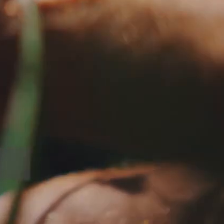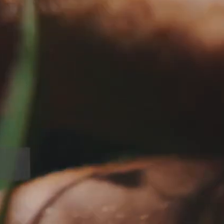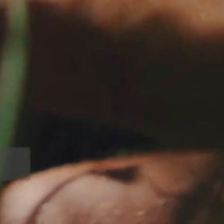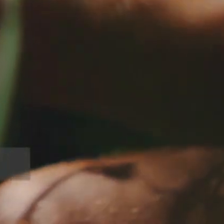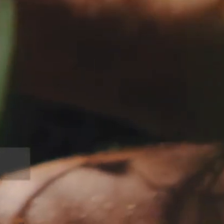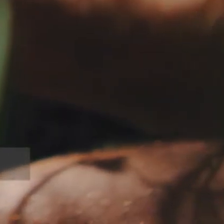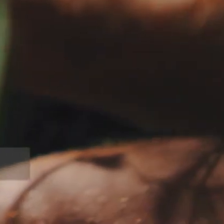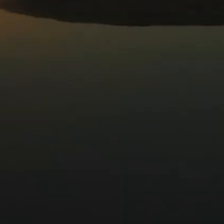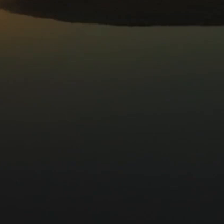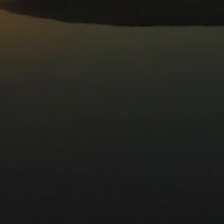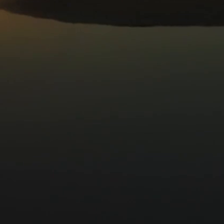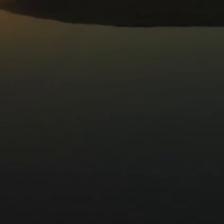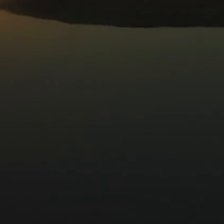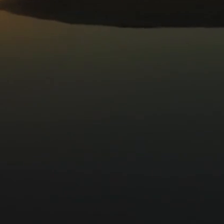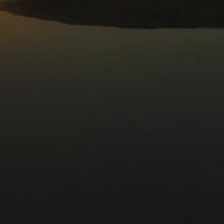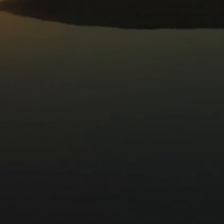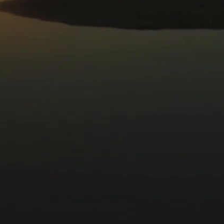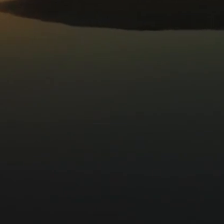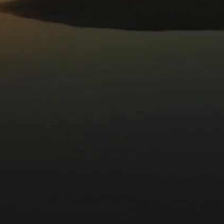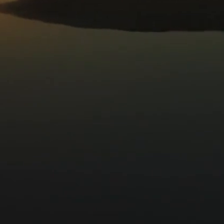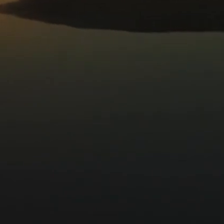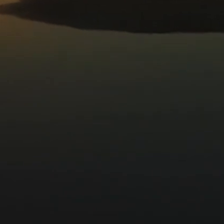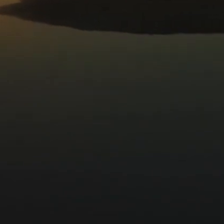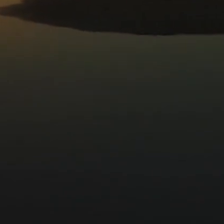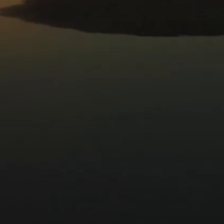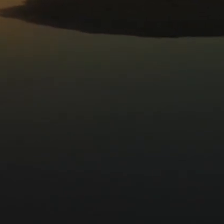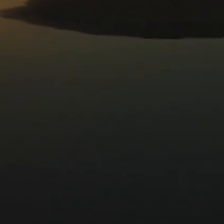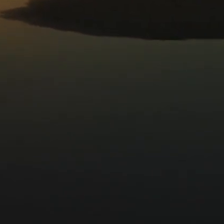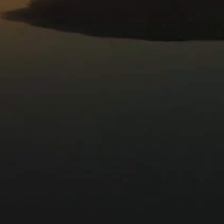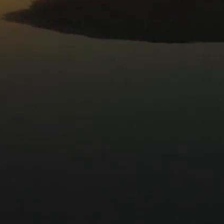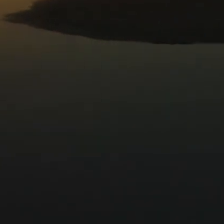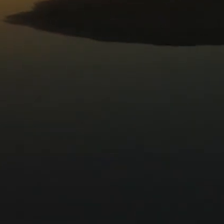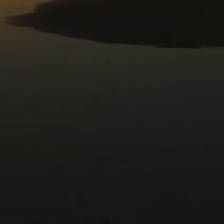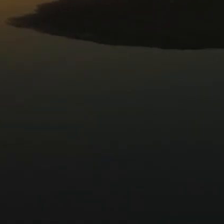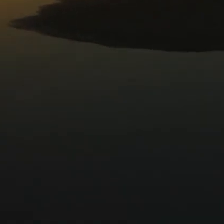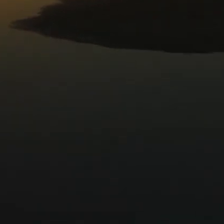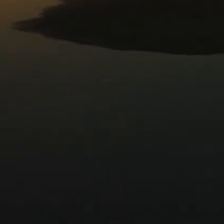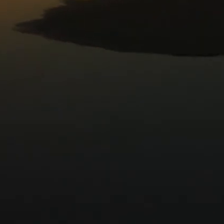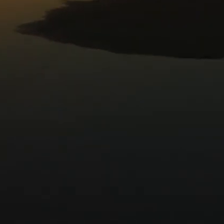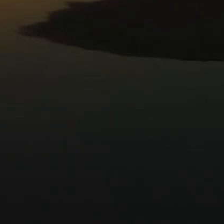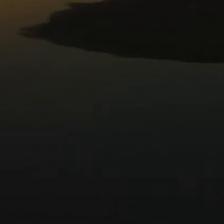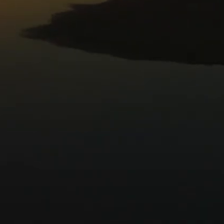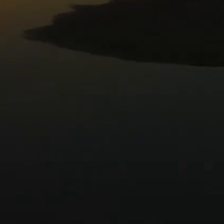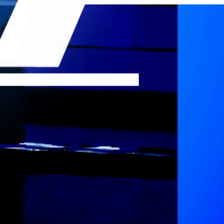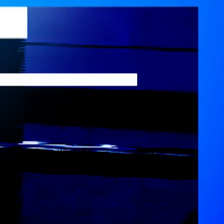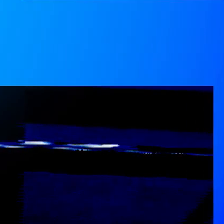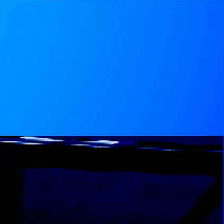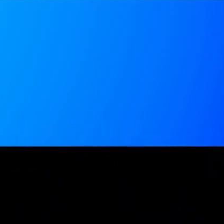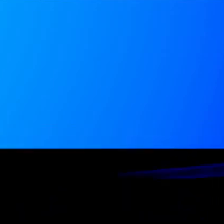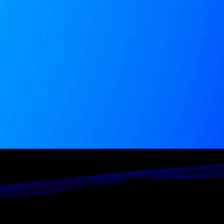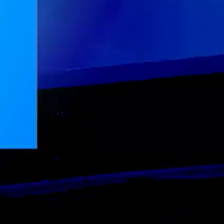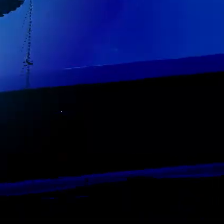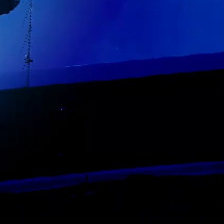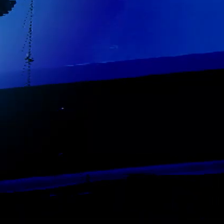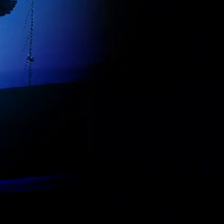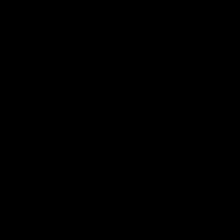desenvolvimento sustentável. Assembleia Legislativa de Mato Grosso do Sul, o estado do Pantanal.